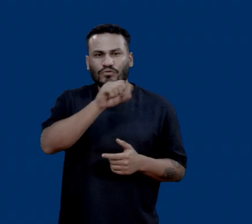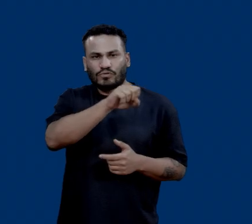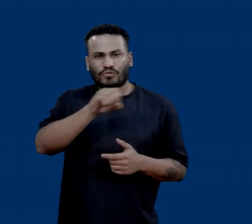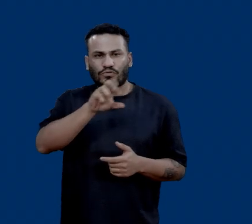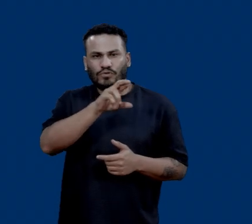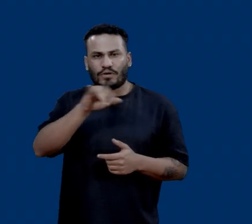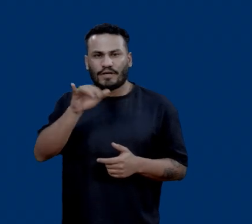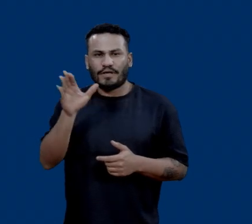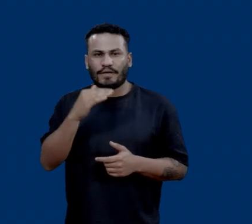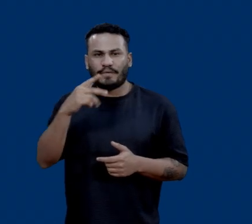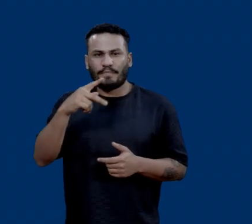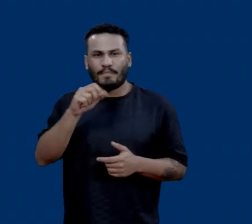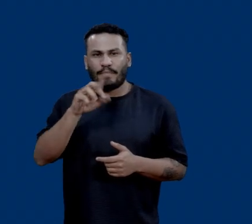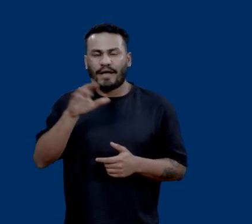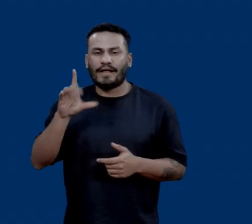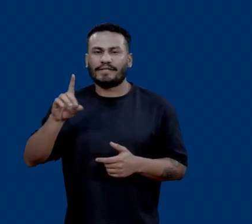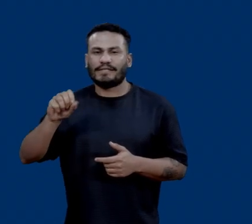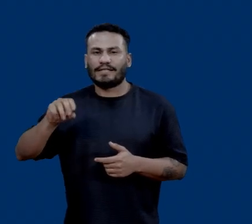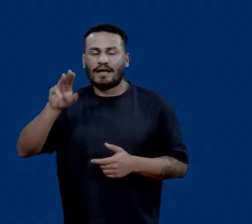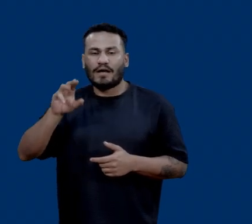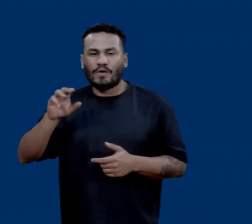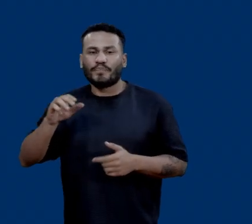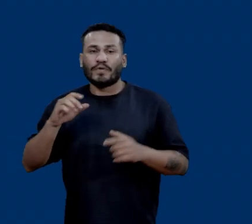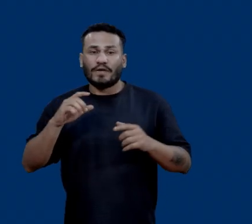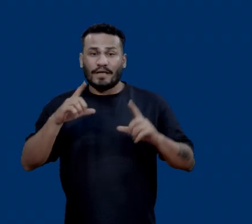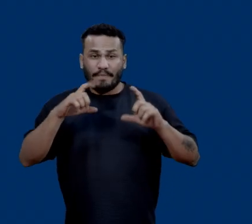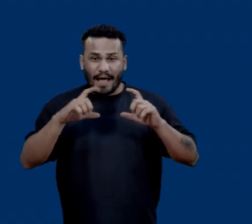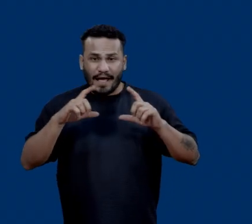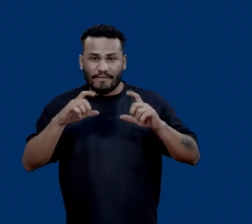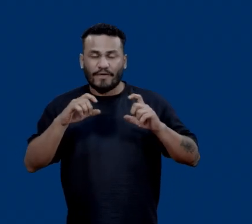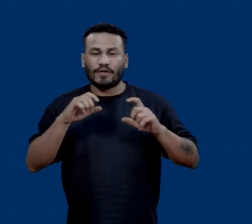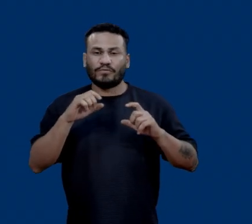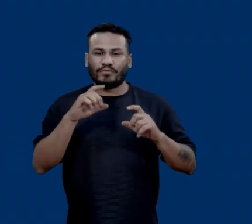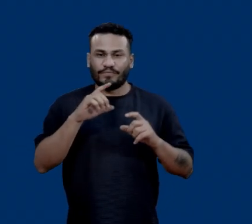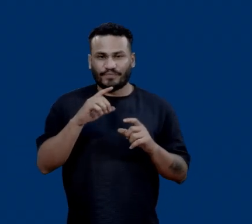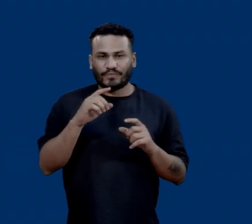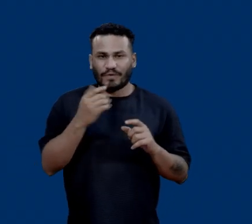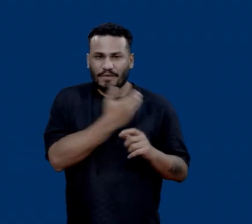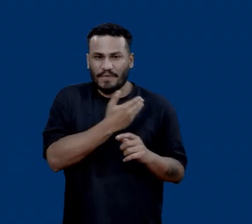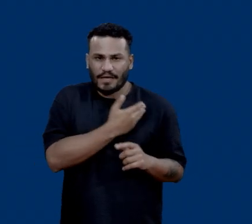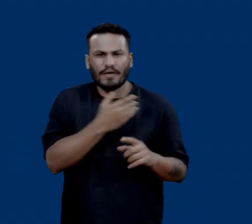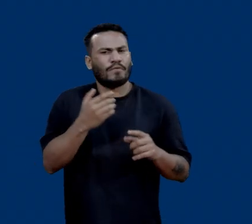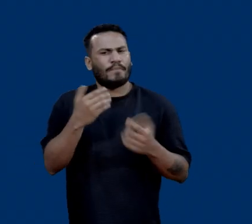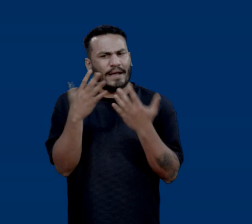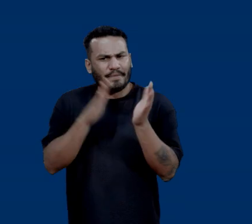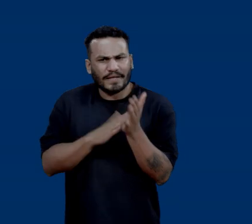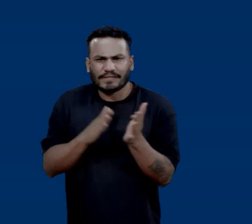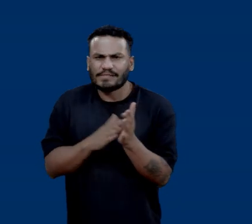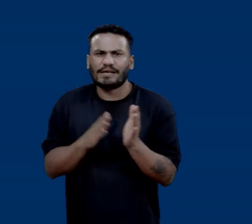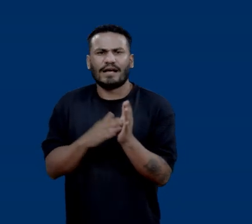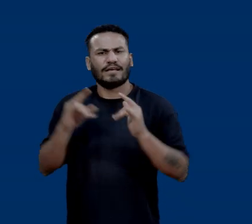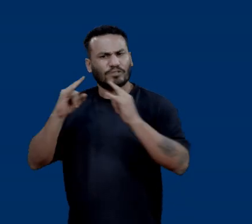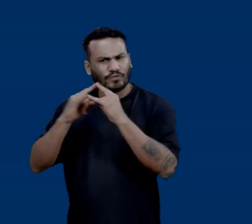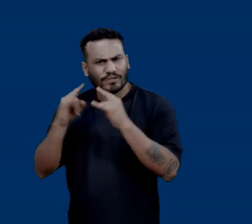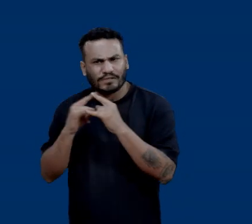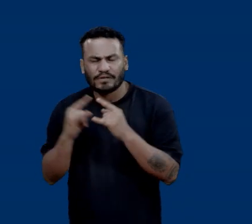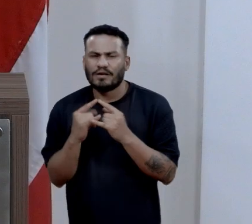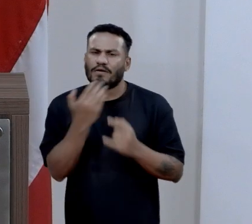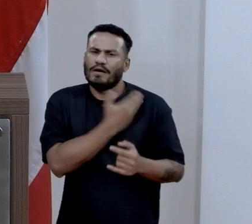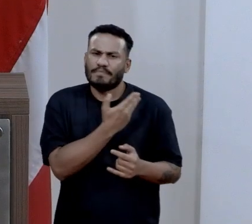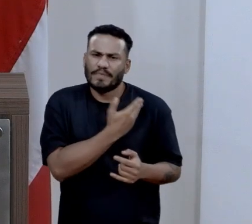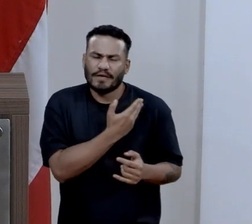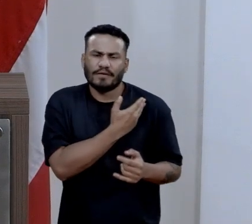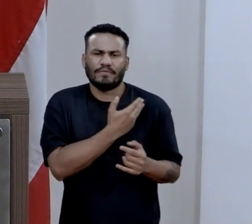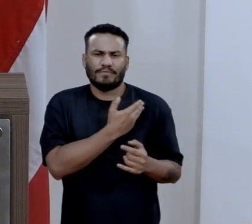nosso amigo Xepa, e também parabenizar o Rodrigo, todos os voluntários da Sorri Pradal, uma instituição do nosso querido bairro